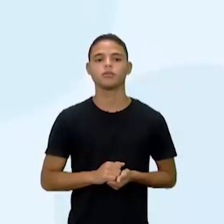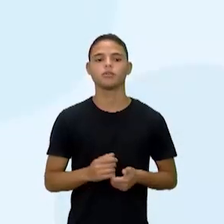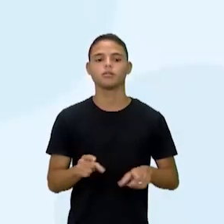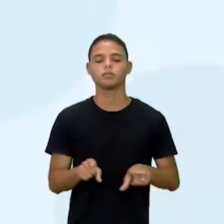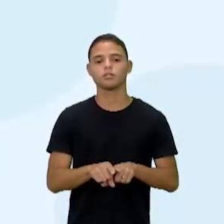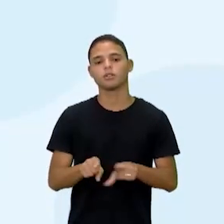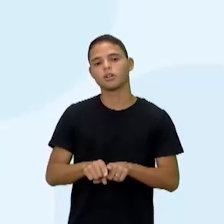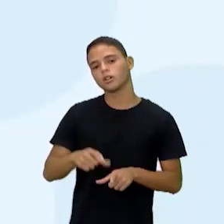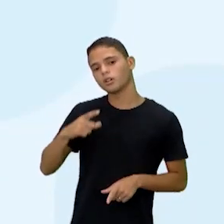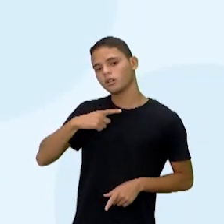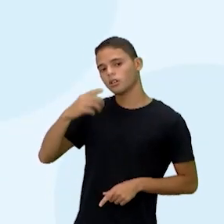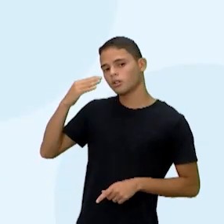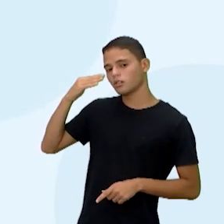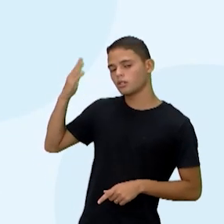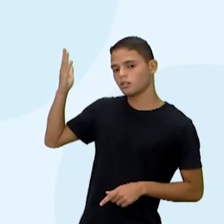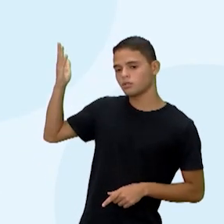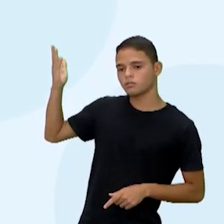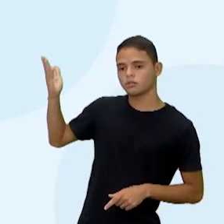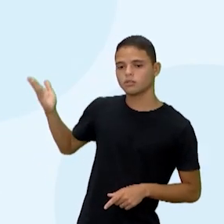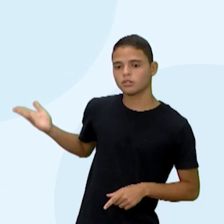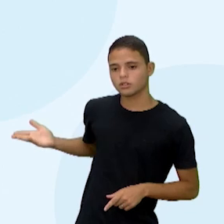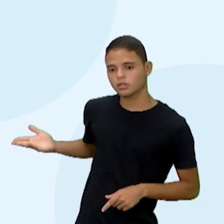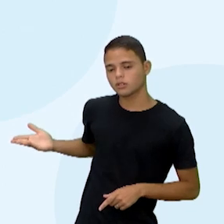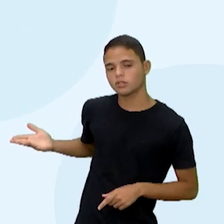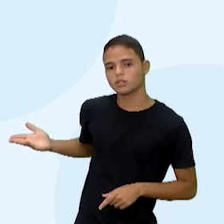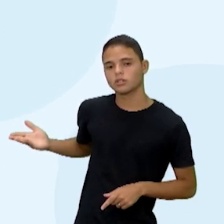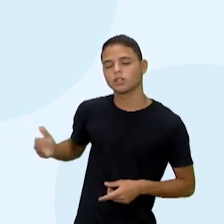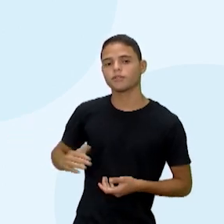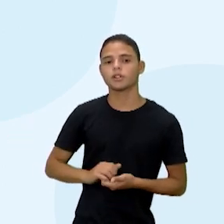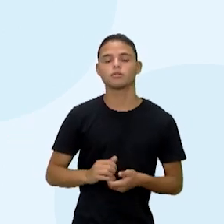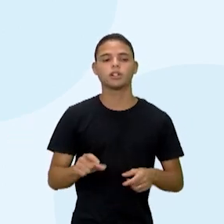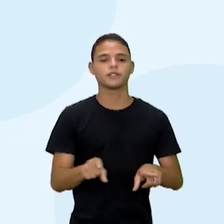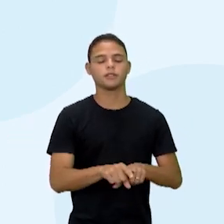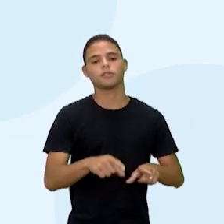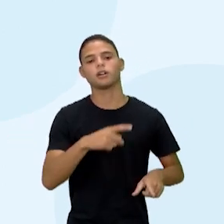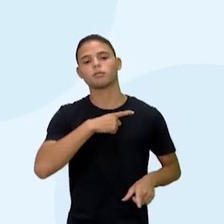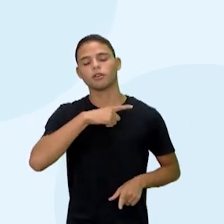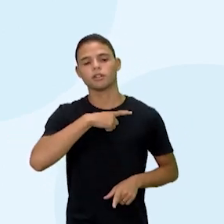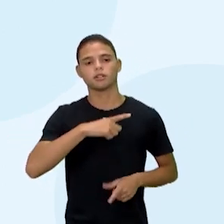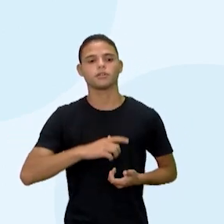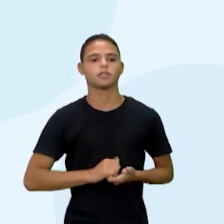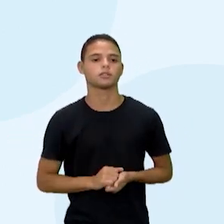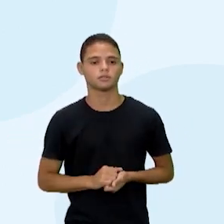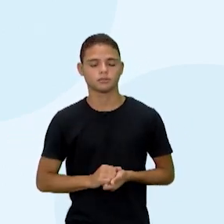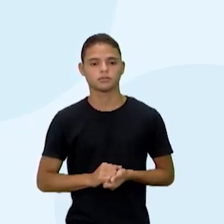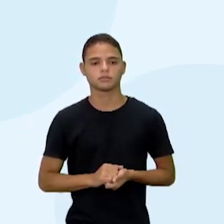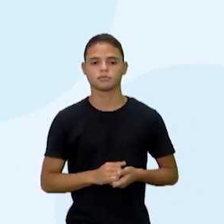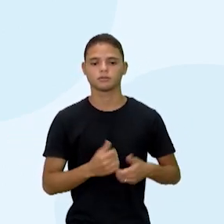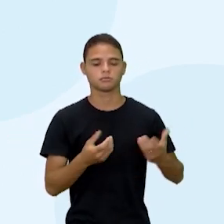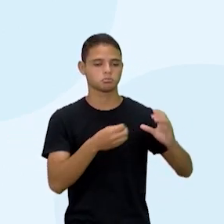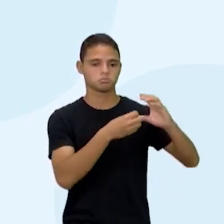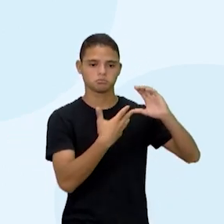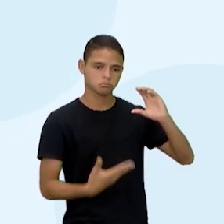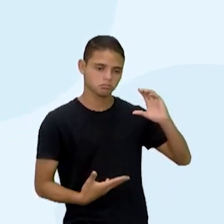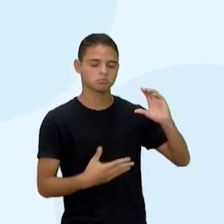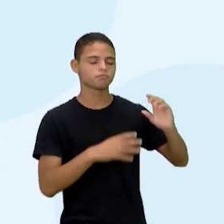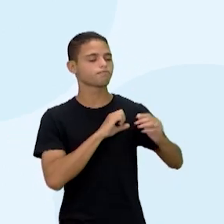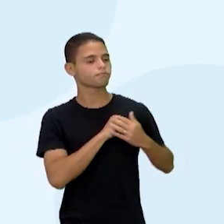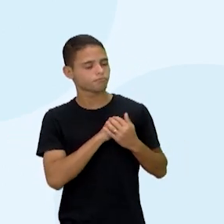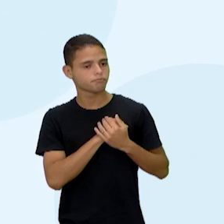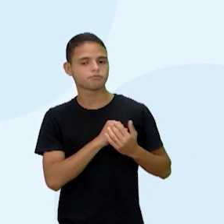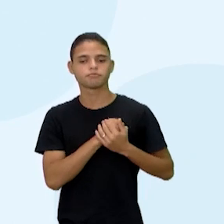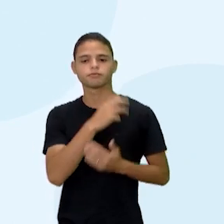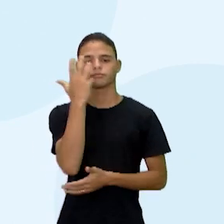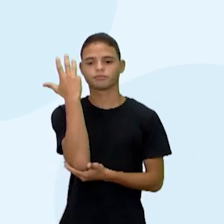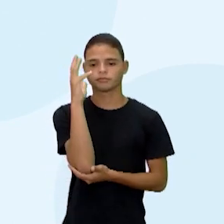Vou continuar falando ali das características, né? Então, grande interesse em uma área específica do conhecimento, paixão por aprender, são aquelas